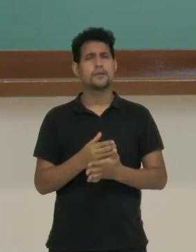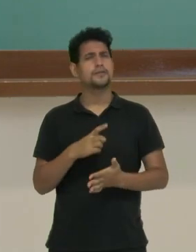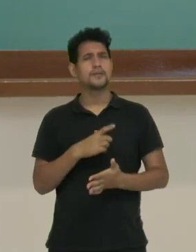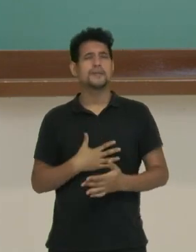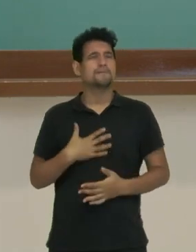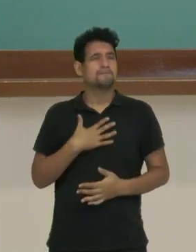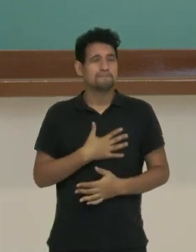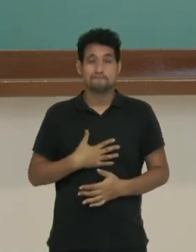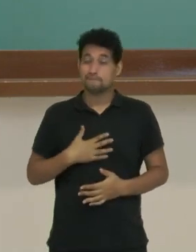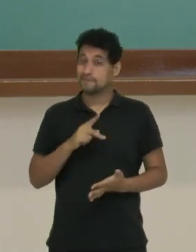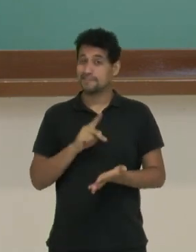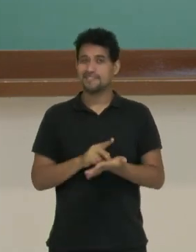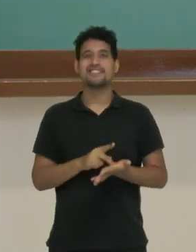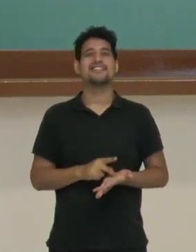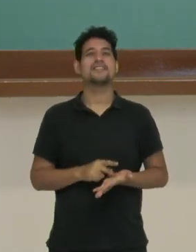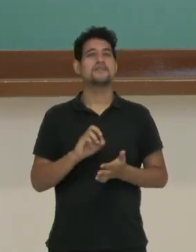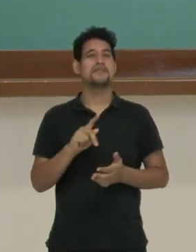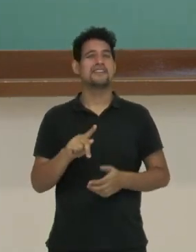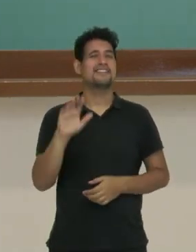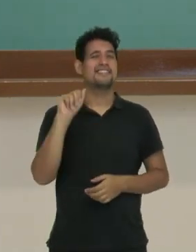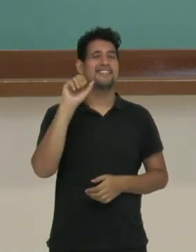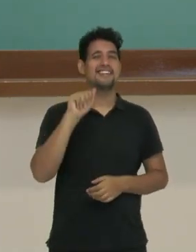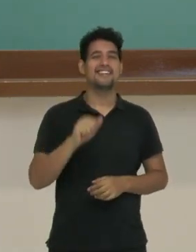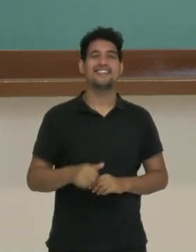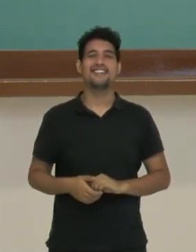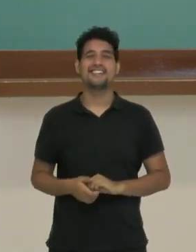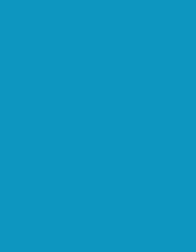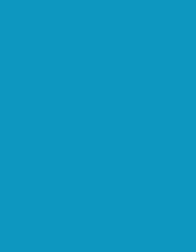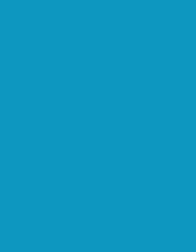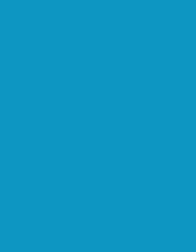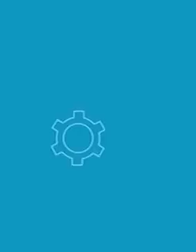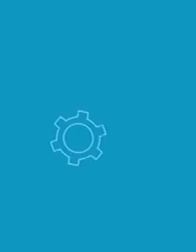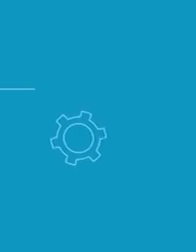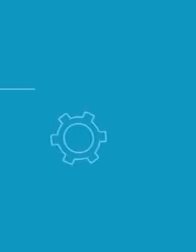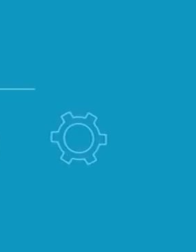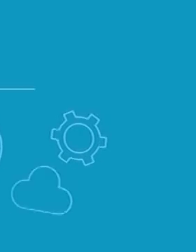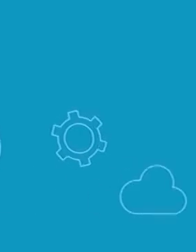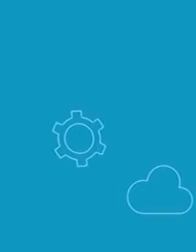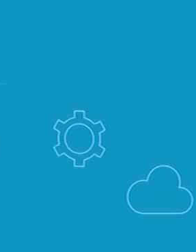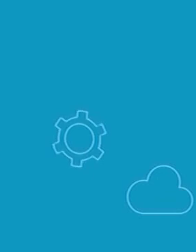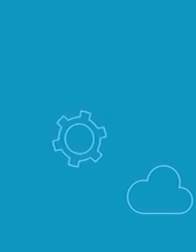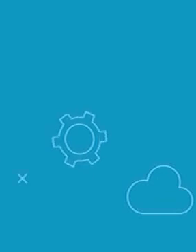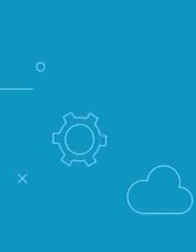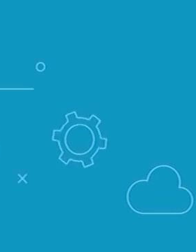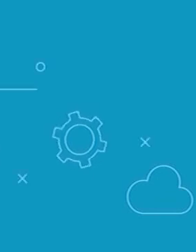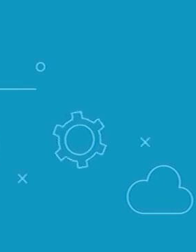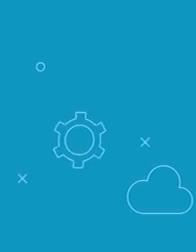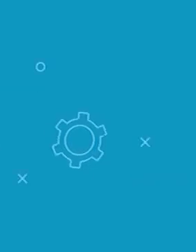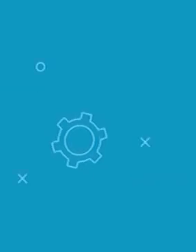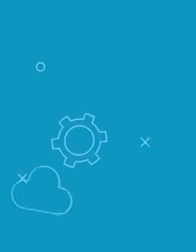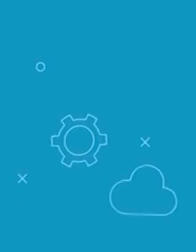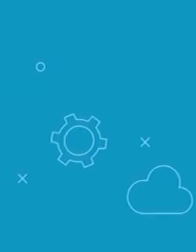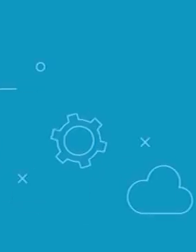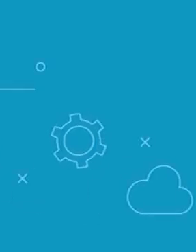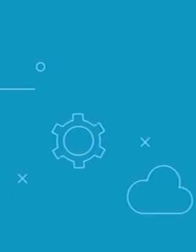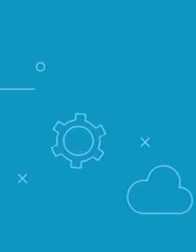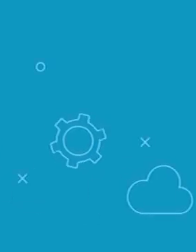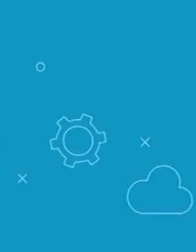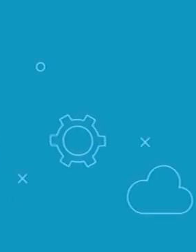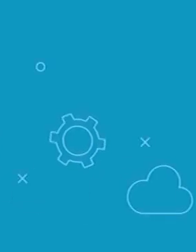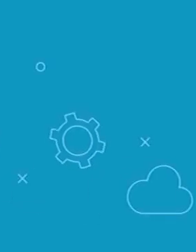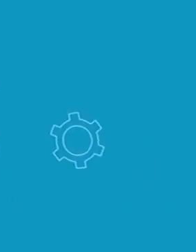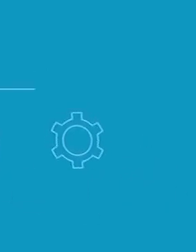curtido bastante, tá bom? E até mais!